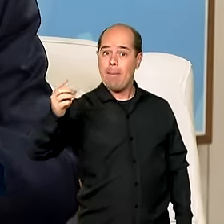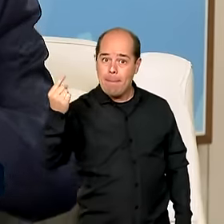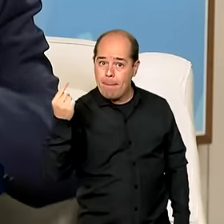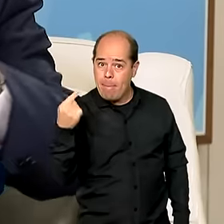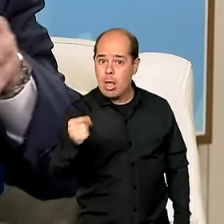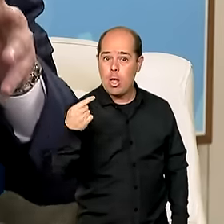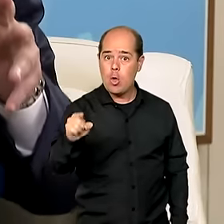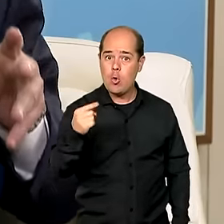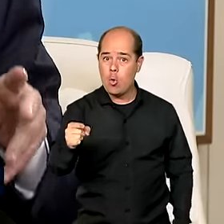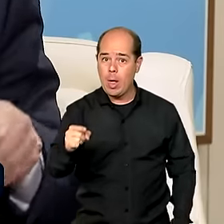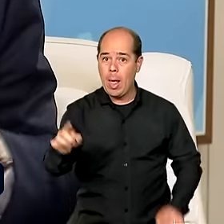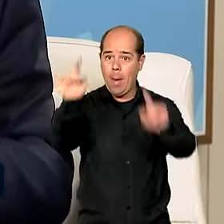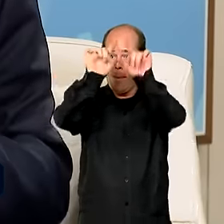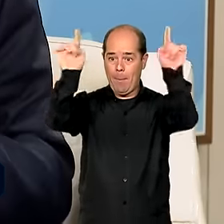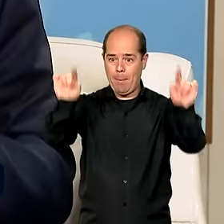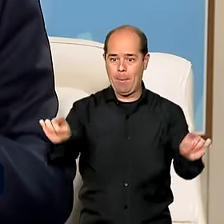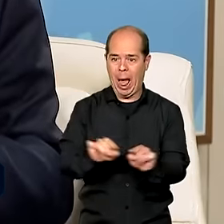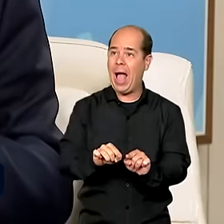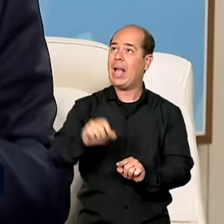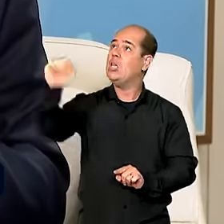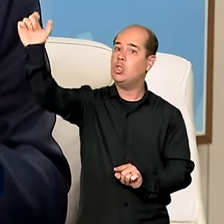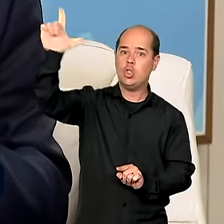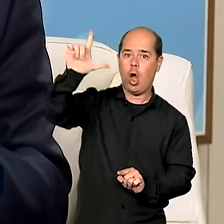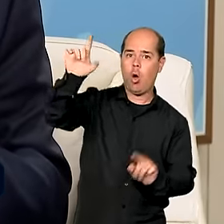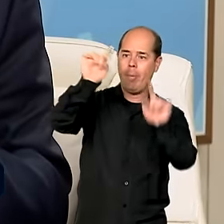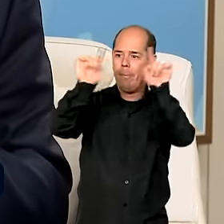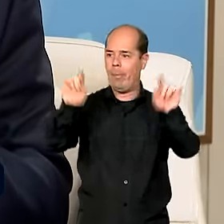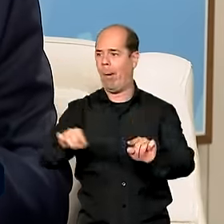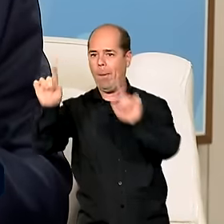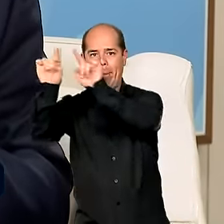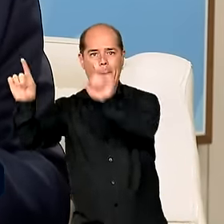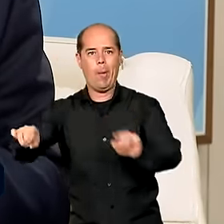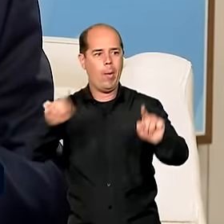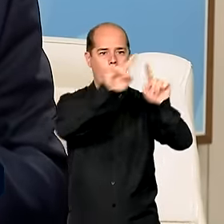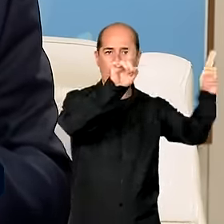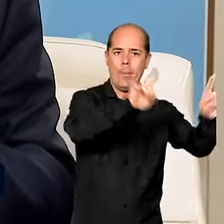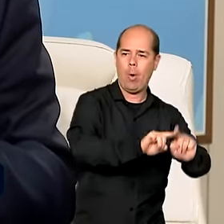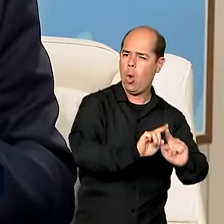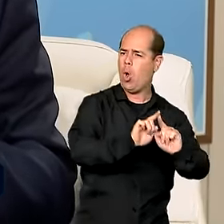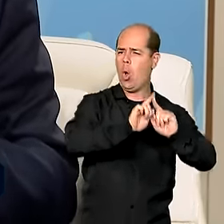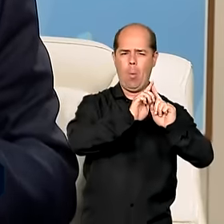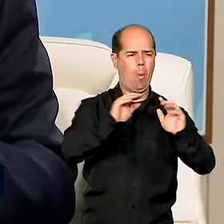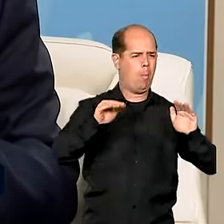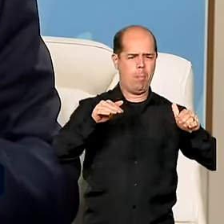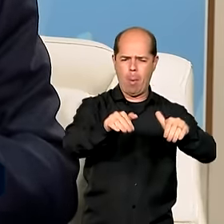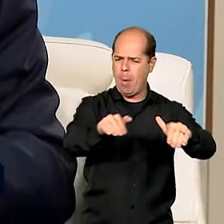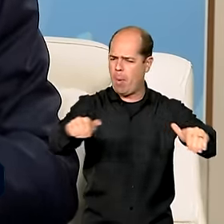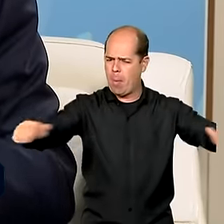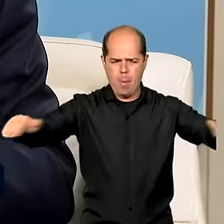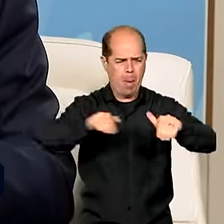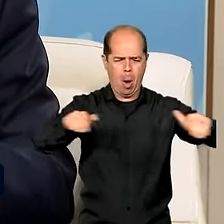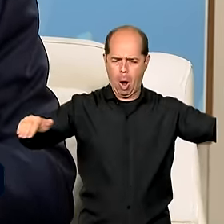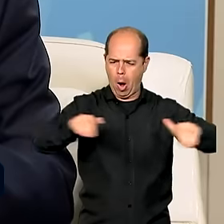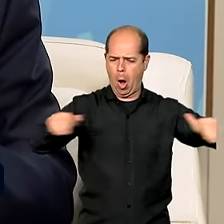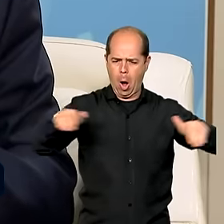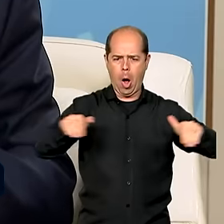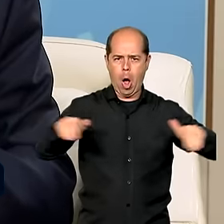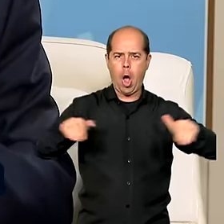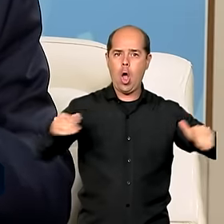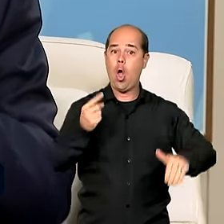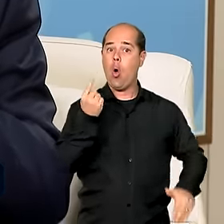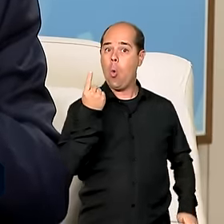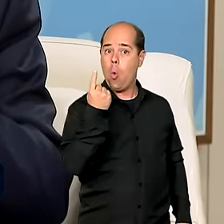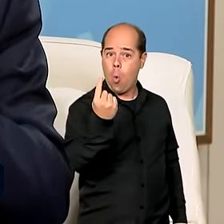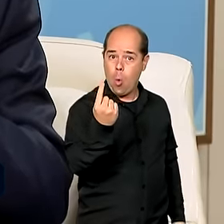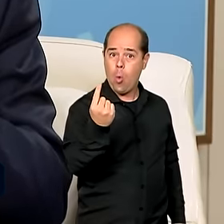um parque solar fotovoltaico 1. 250.000 placas solares hoje